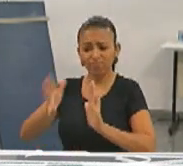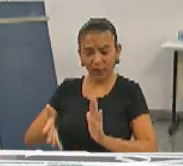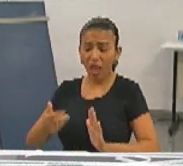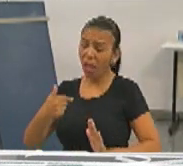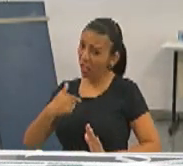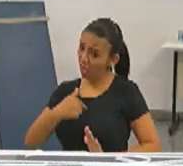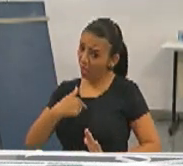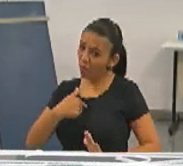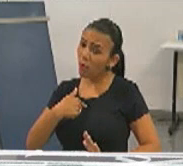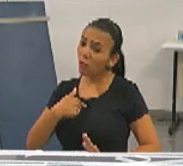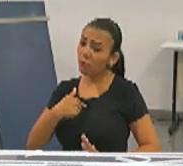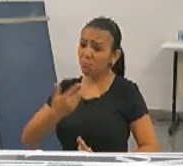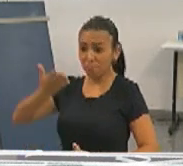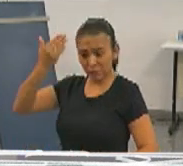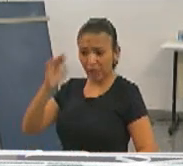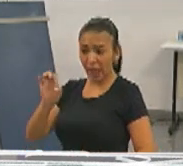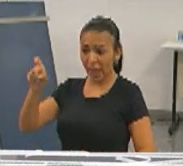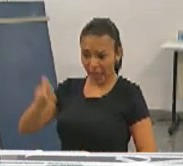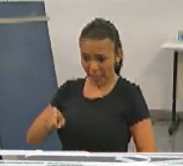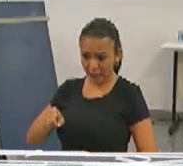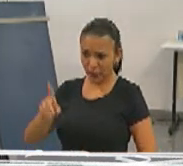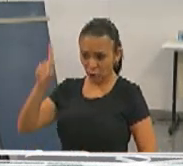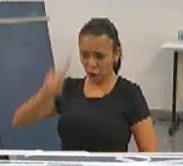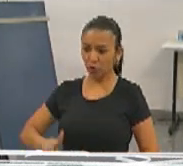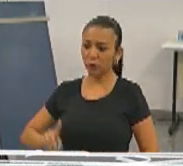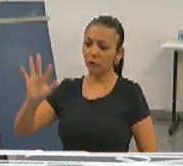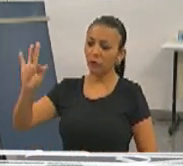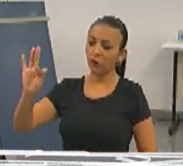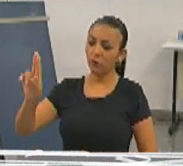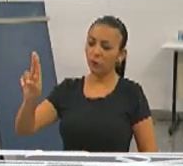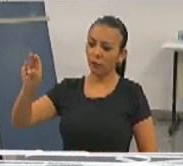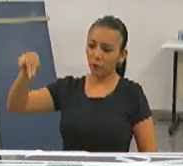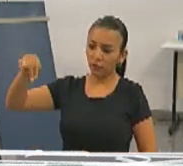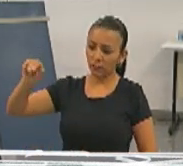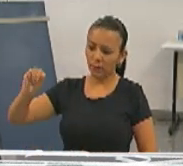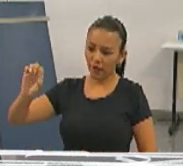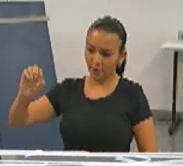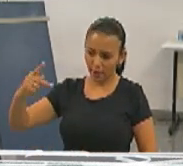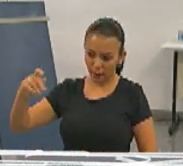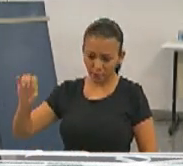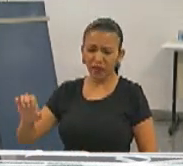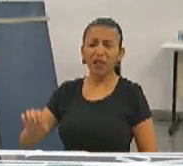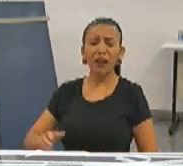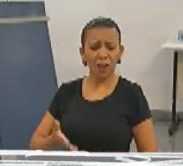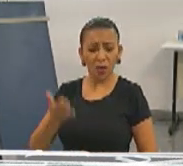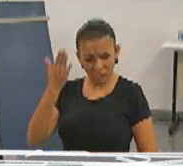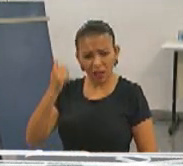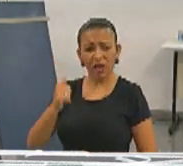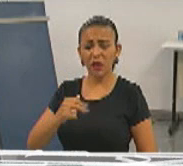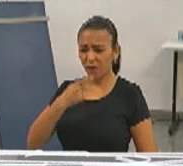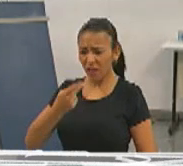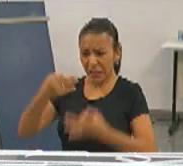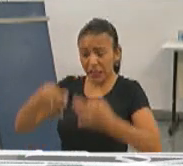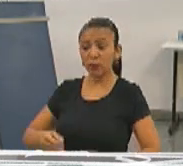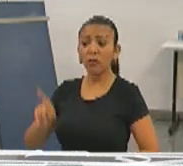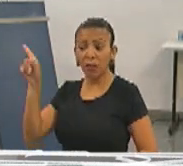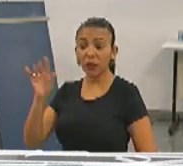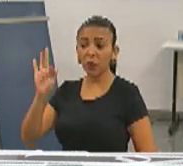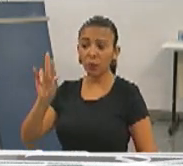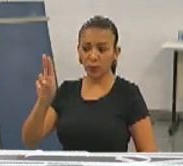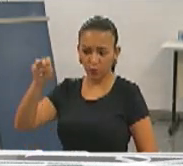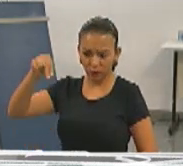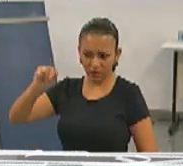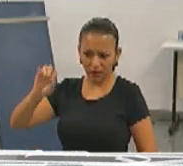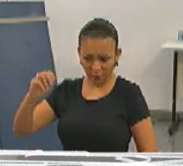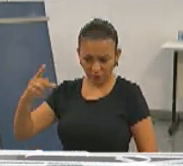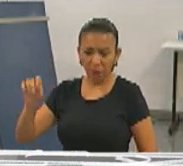como ex-diretor da FUNAEP, né, eu posso falar com bastante propriedade para os colegas que, lá na FUNAEP, nós temos cerca